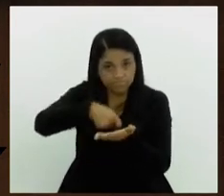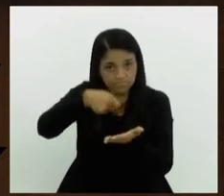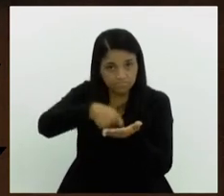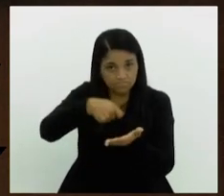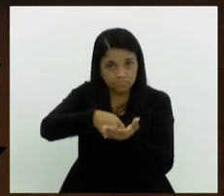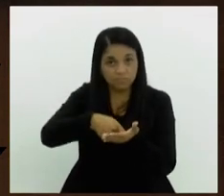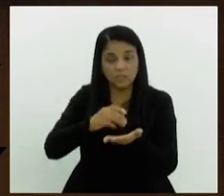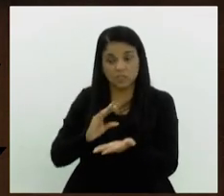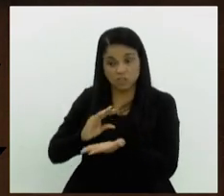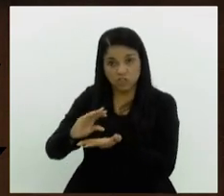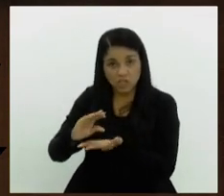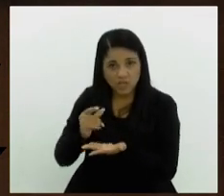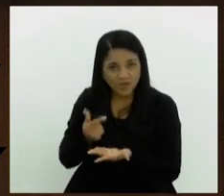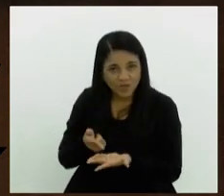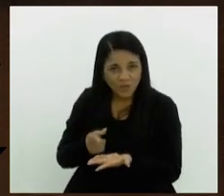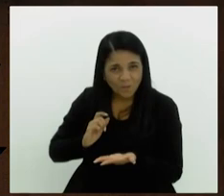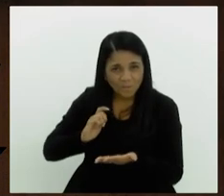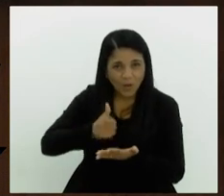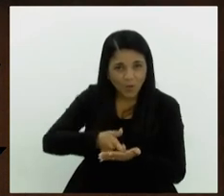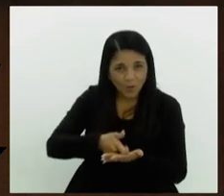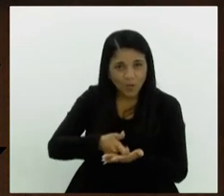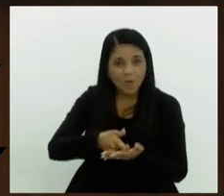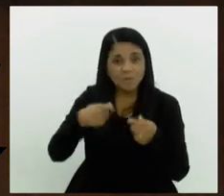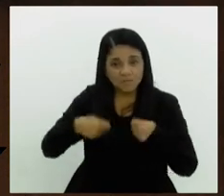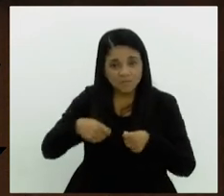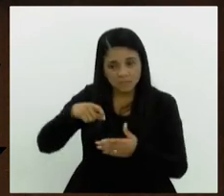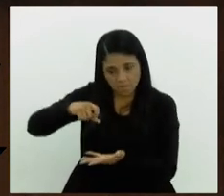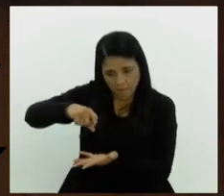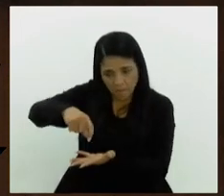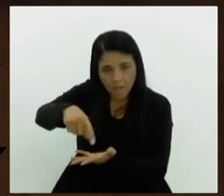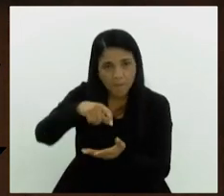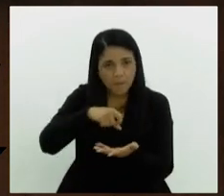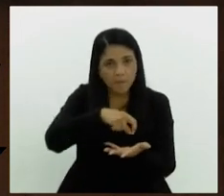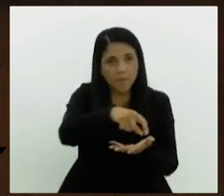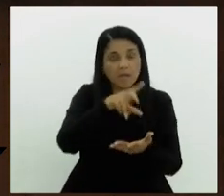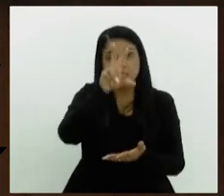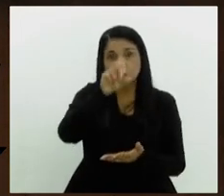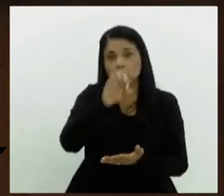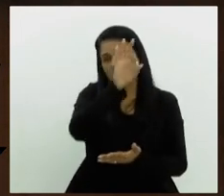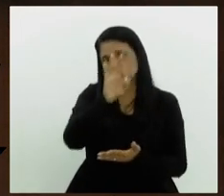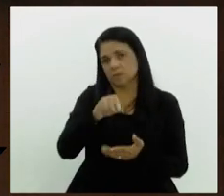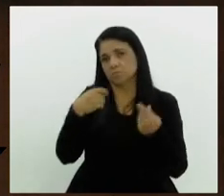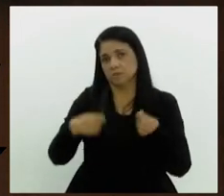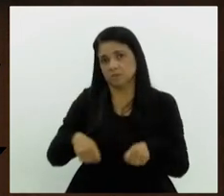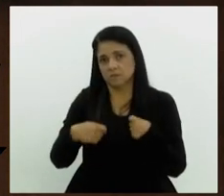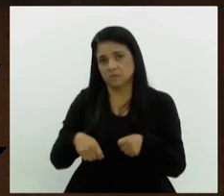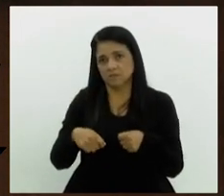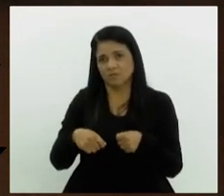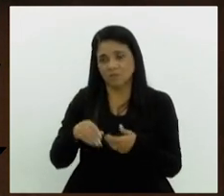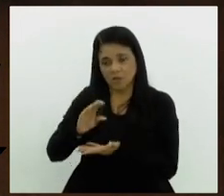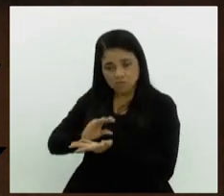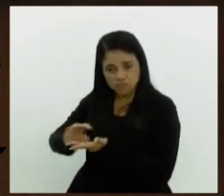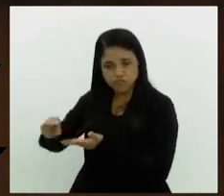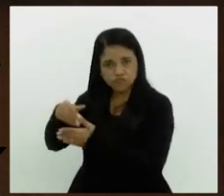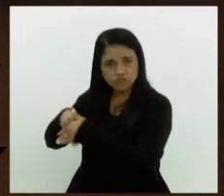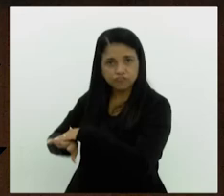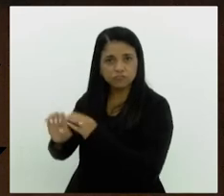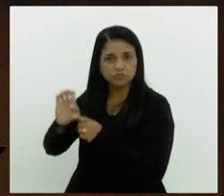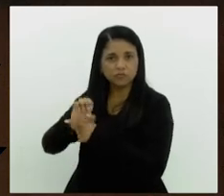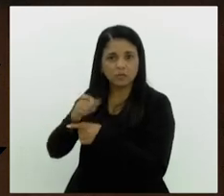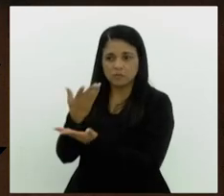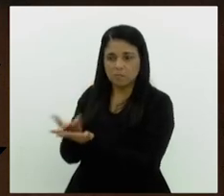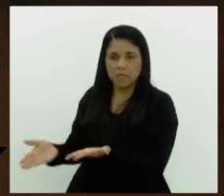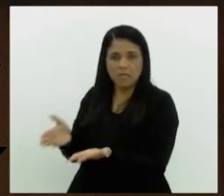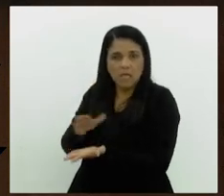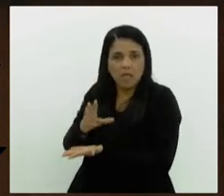pecúnia, em dinheiro, tem que se reverter para o local afetado, no mínimo 50%. Não pode ir para a Caixa do Estado se perder, como tem